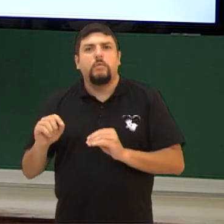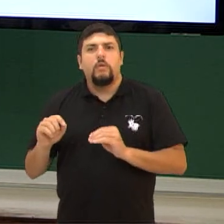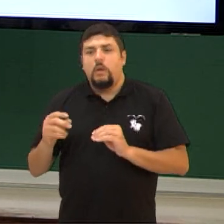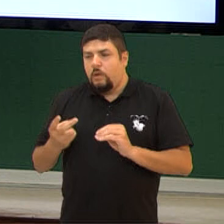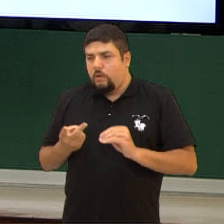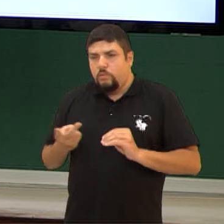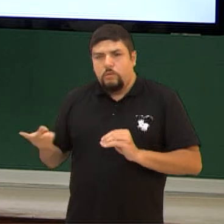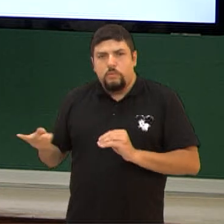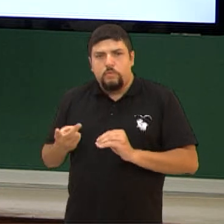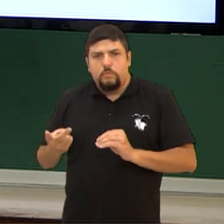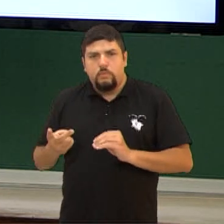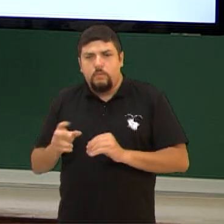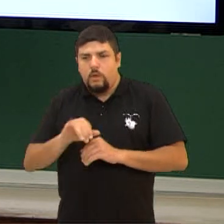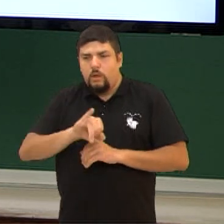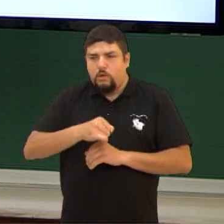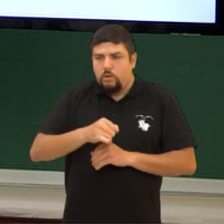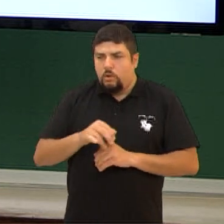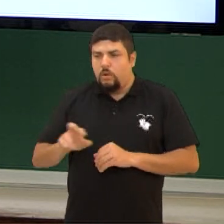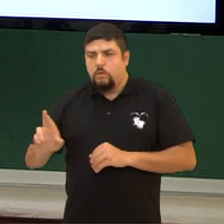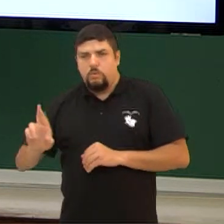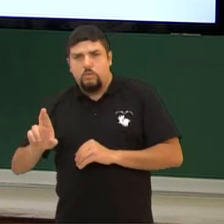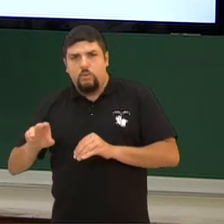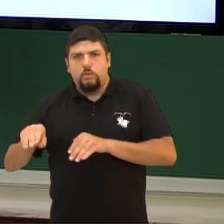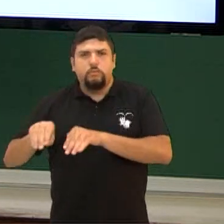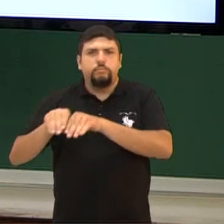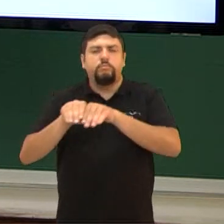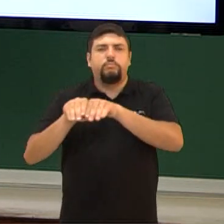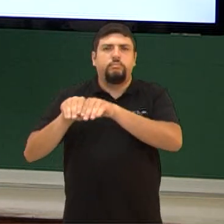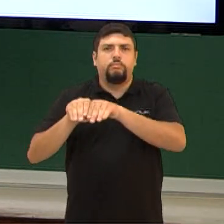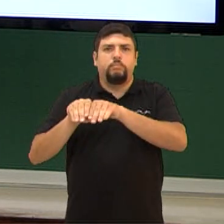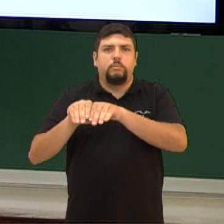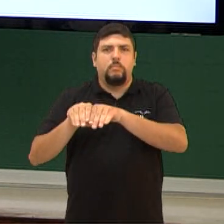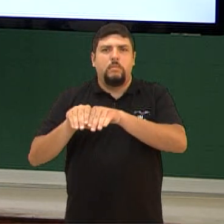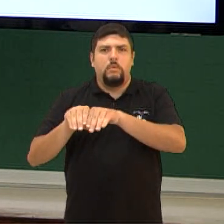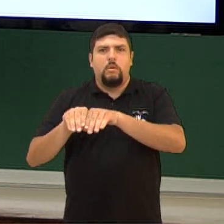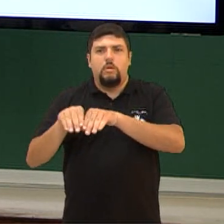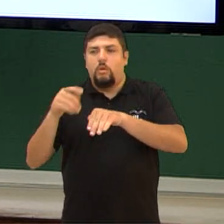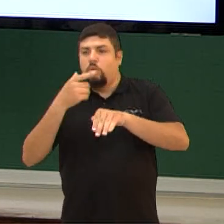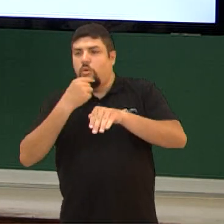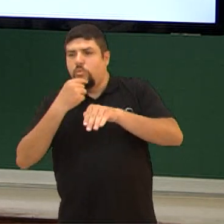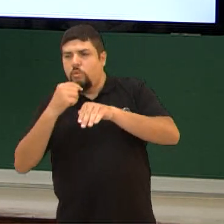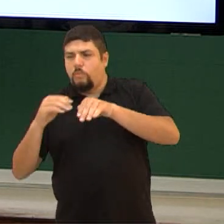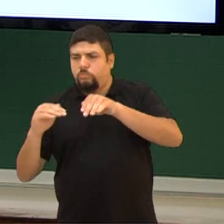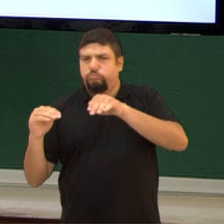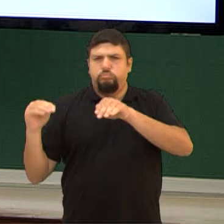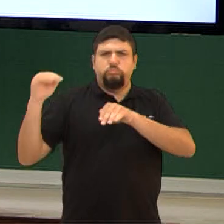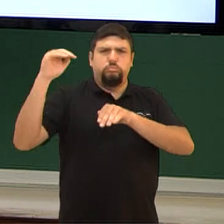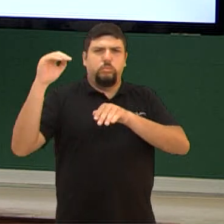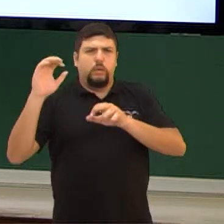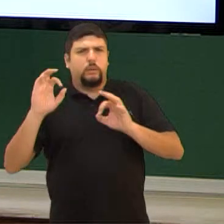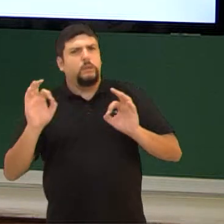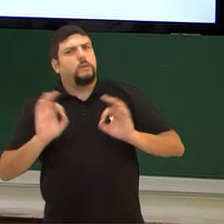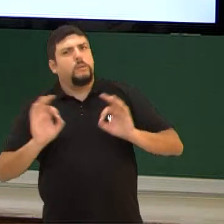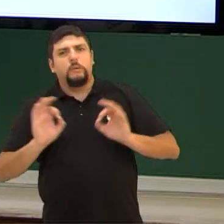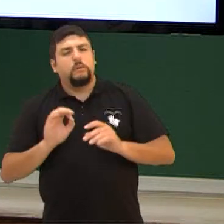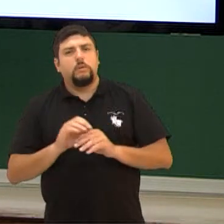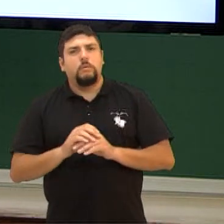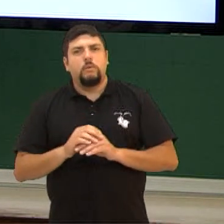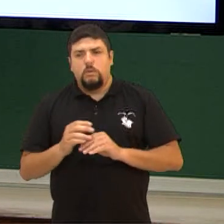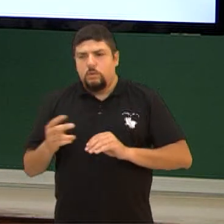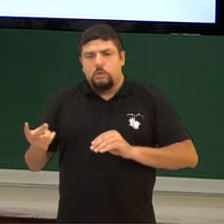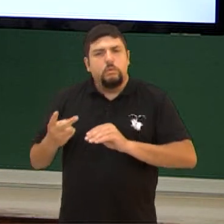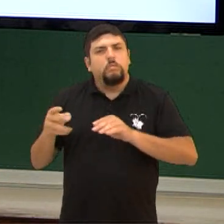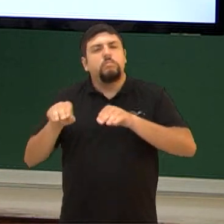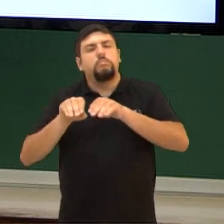igualitário. Ela e o marido eram iguais. Naquele casamento não tinha essa dele ser superior, do homem ser superior à mulher. Então,